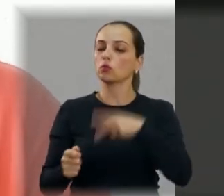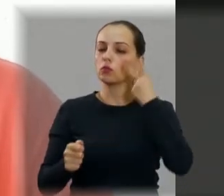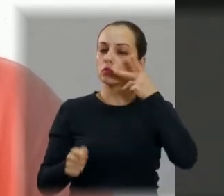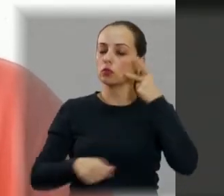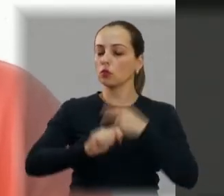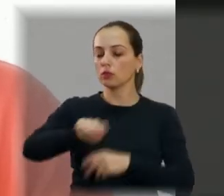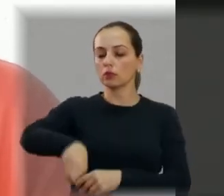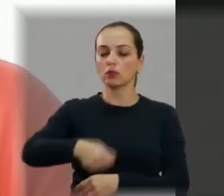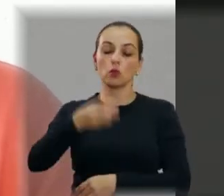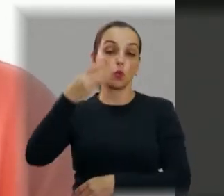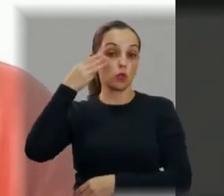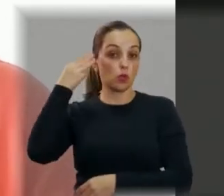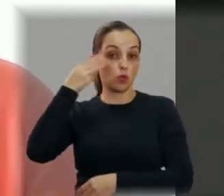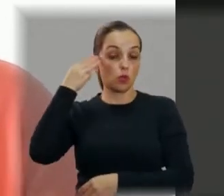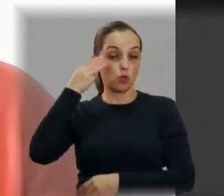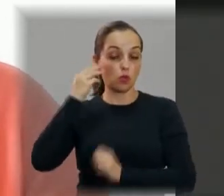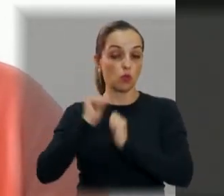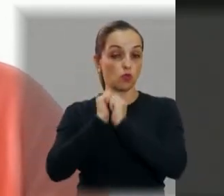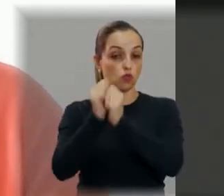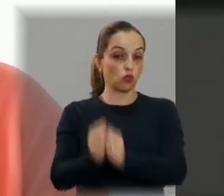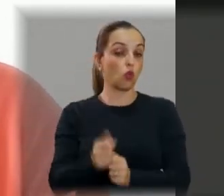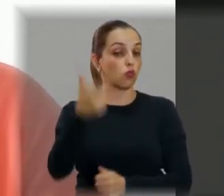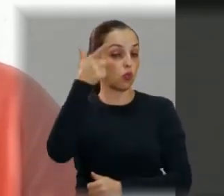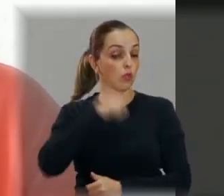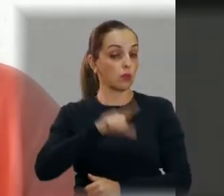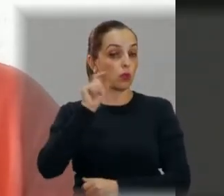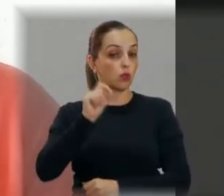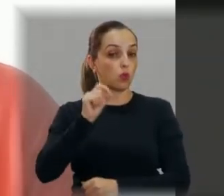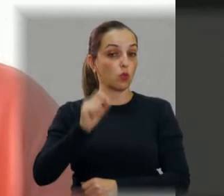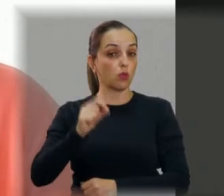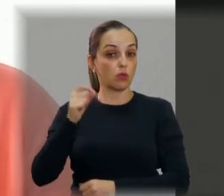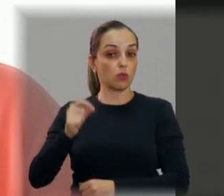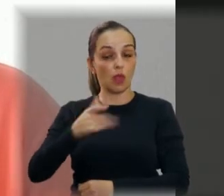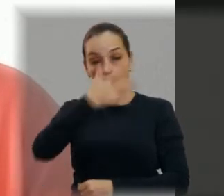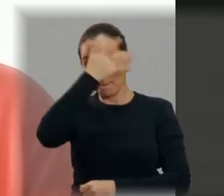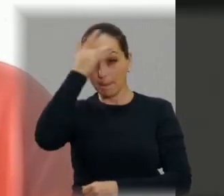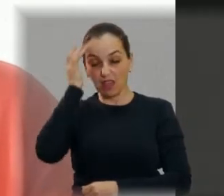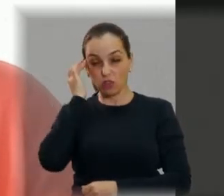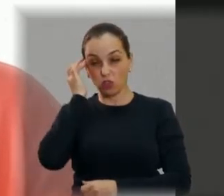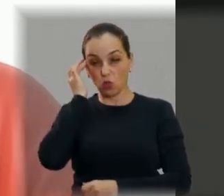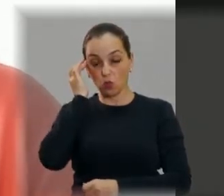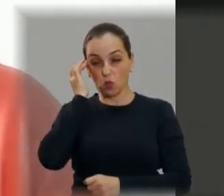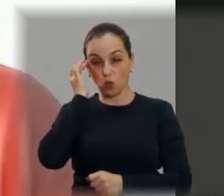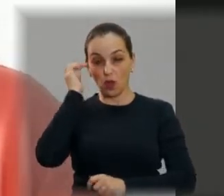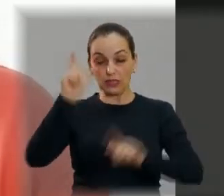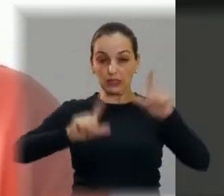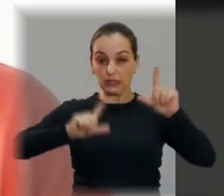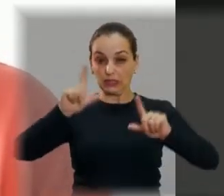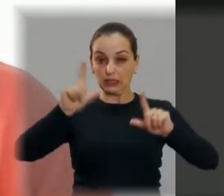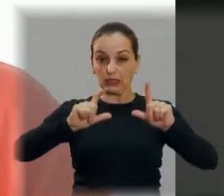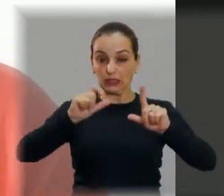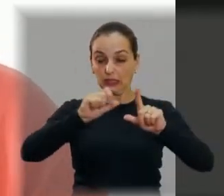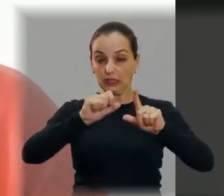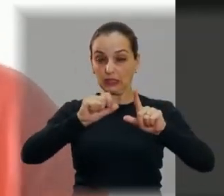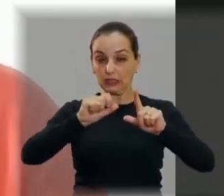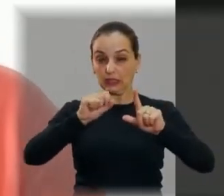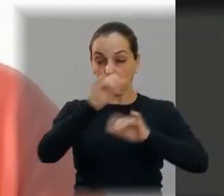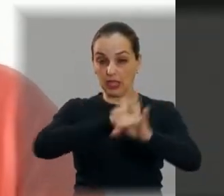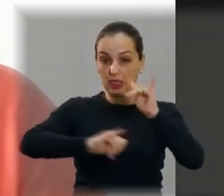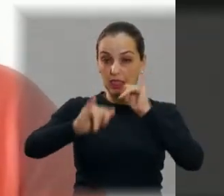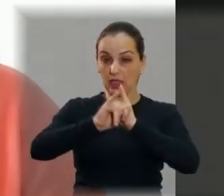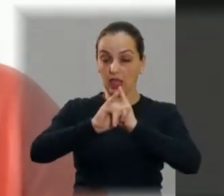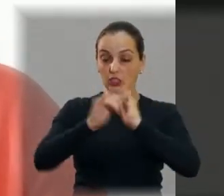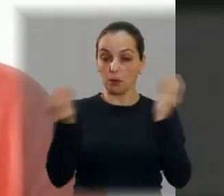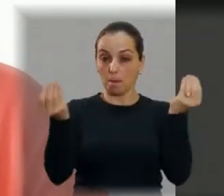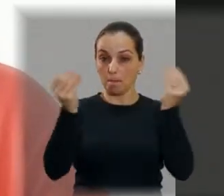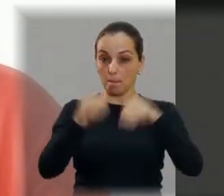Gil, com a minha companhia, conseguimos colocar várias pessoas dentro da sala e demos autonomia para que essas pessoas pudessem opinar.